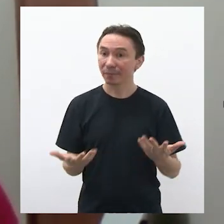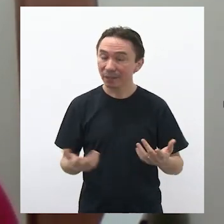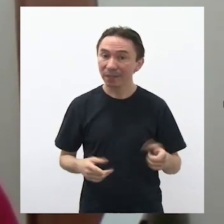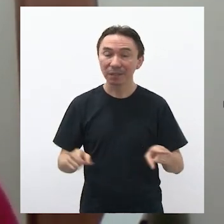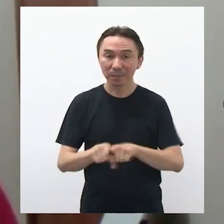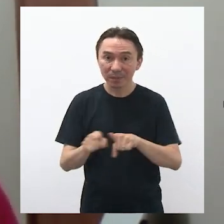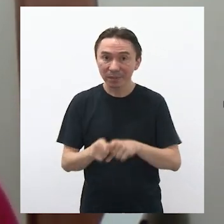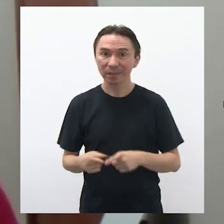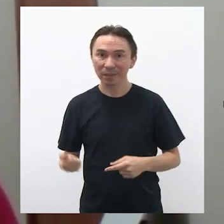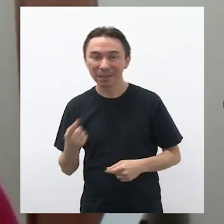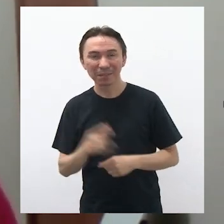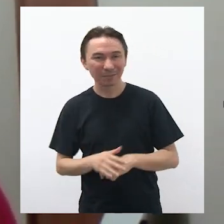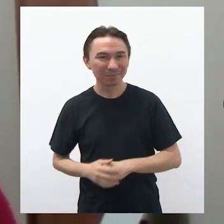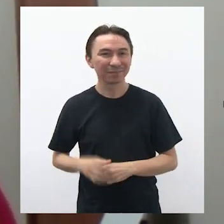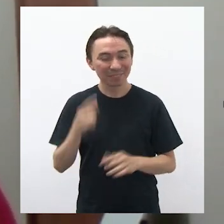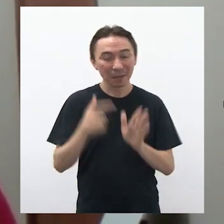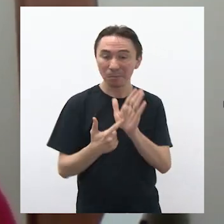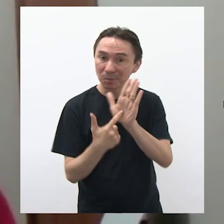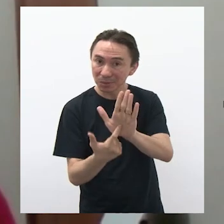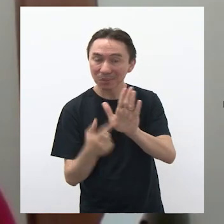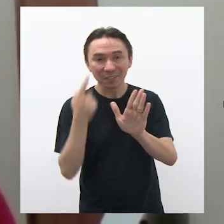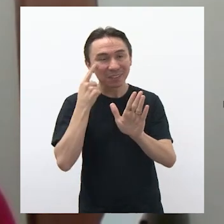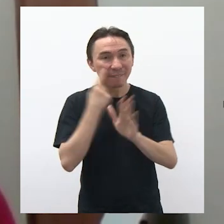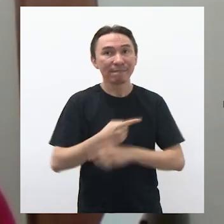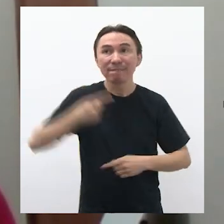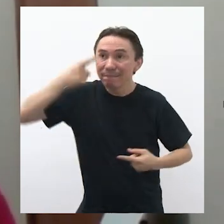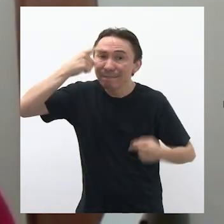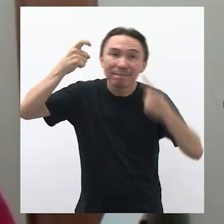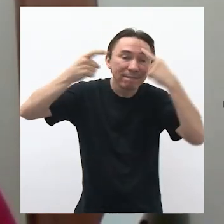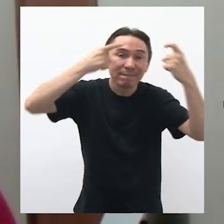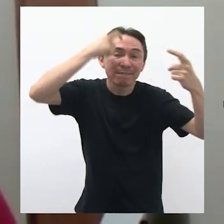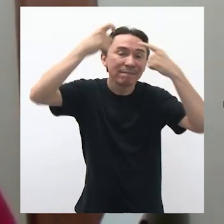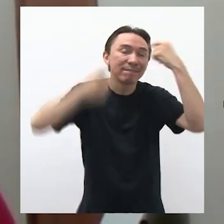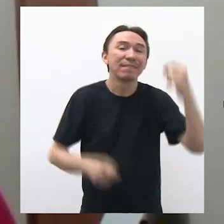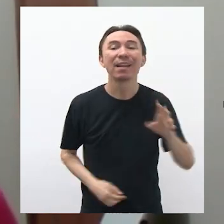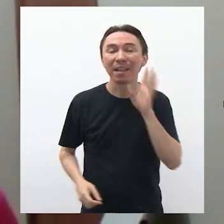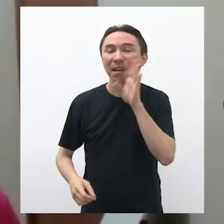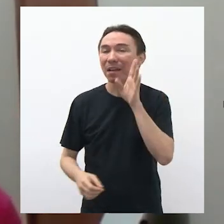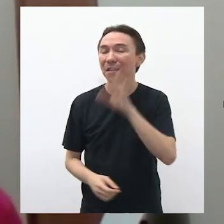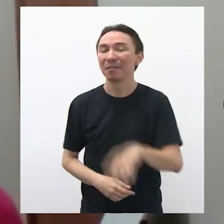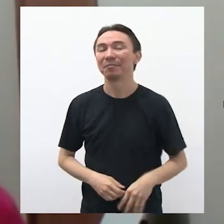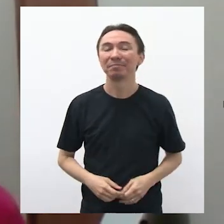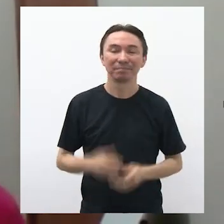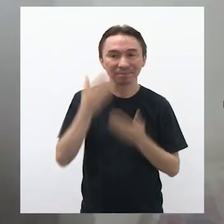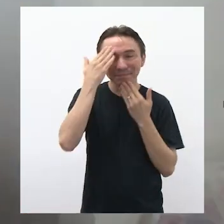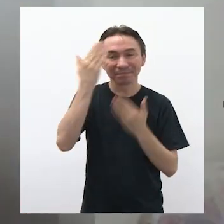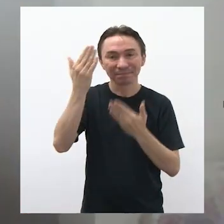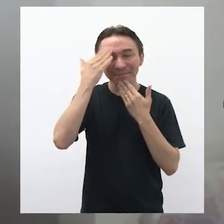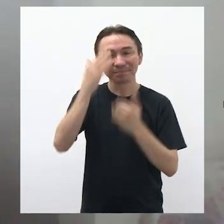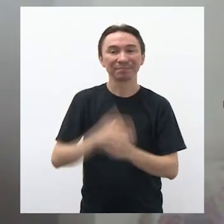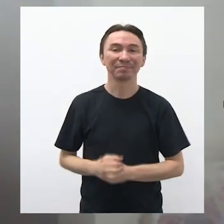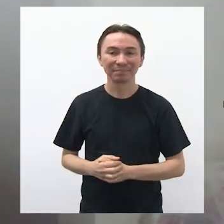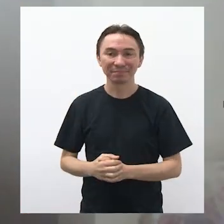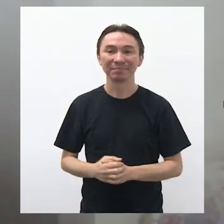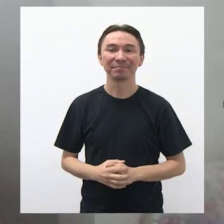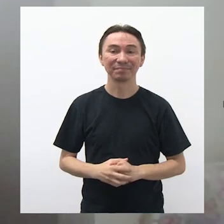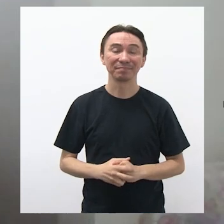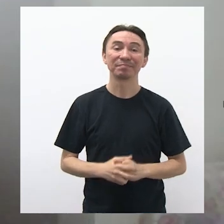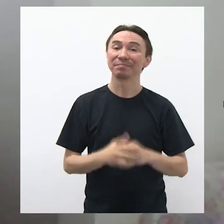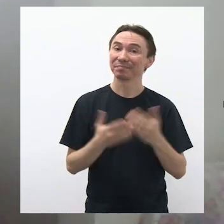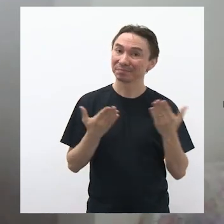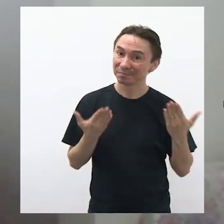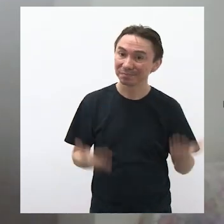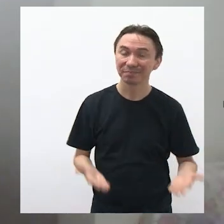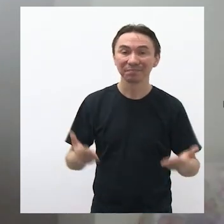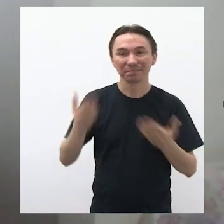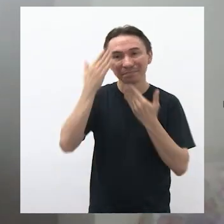aparecendo criatividade, Edna. Legal. É isso aí. Muito obrigada, professores. Obrigada, gente. Obrigada mesmo. Eu